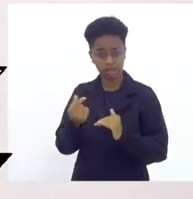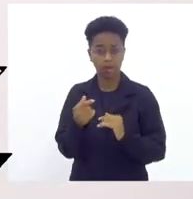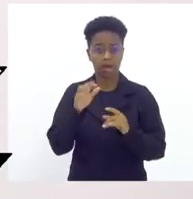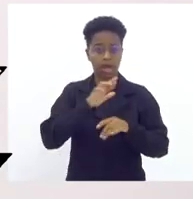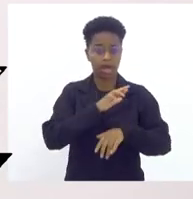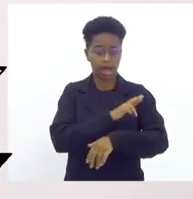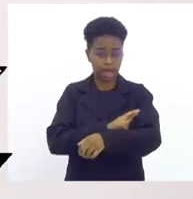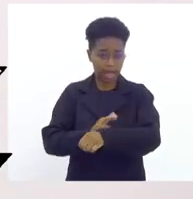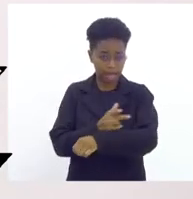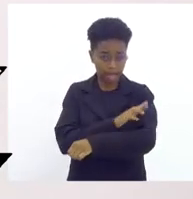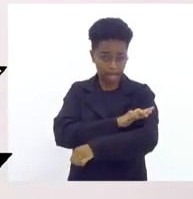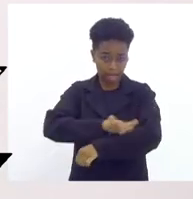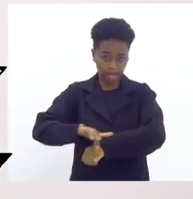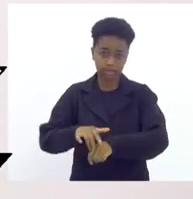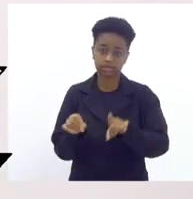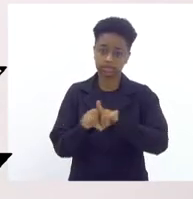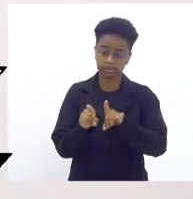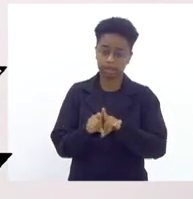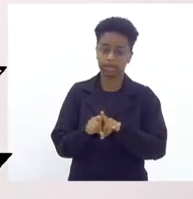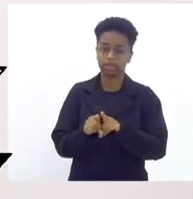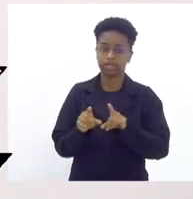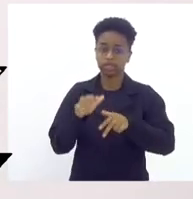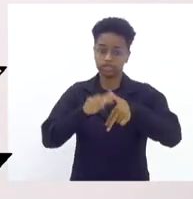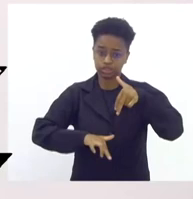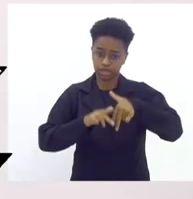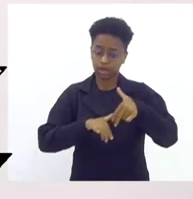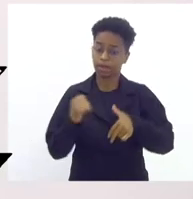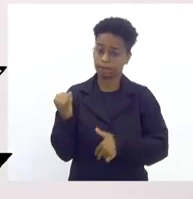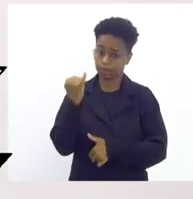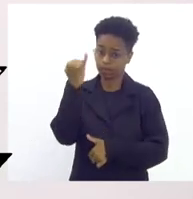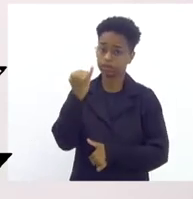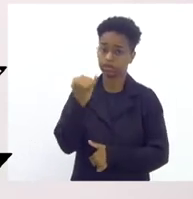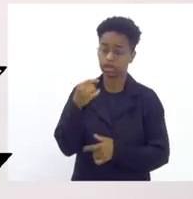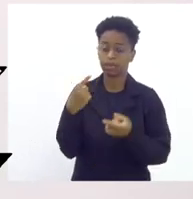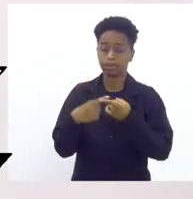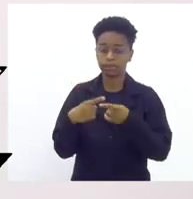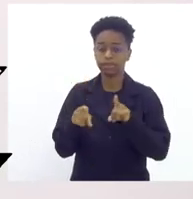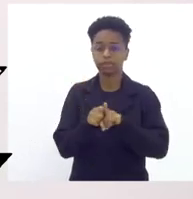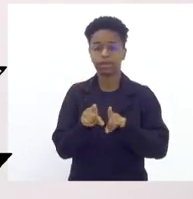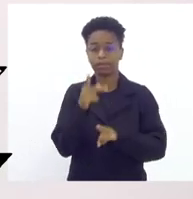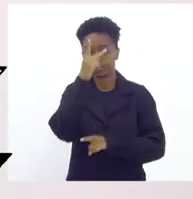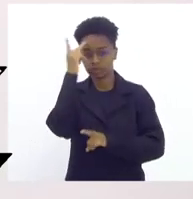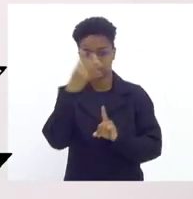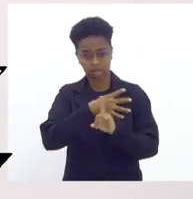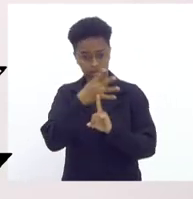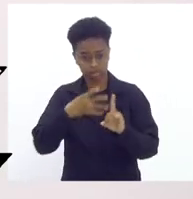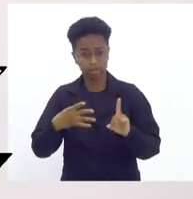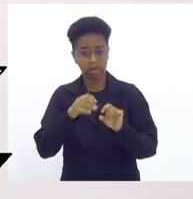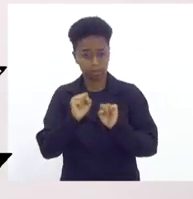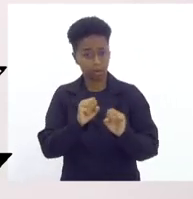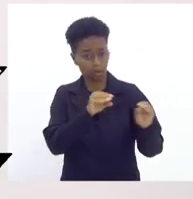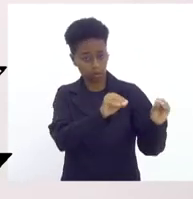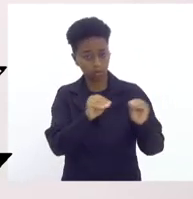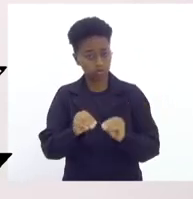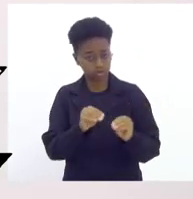importantes nesse sentido né e o fato de pessoas LGBT e também poderem ser migrantes né dificulta ainda